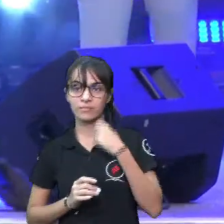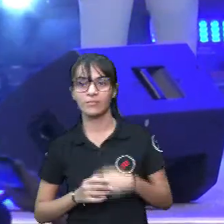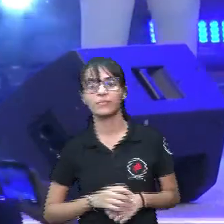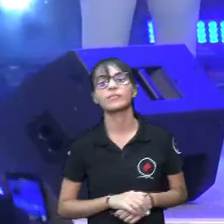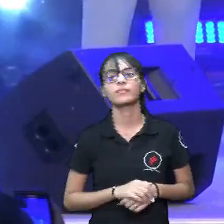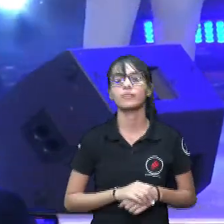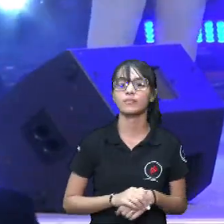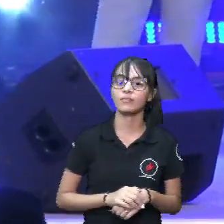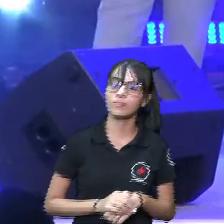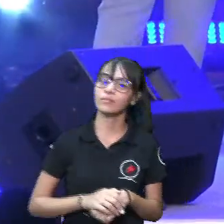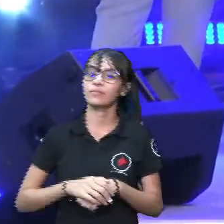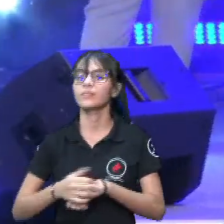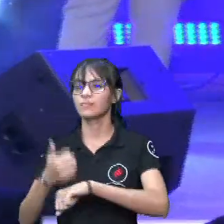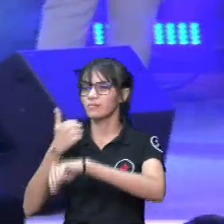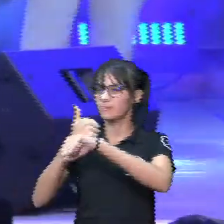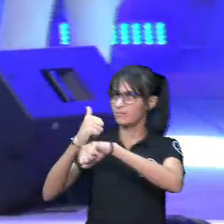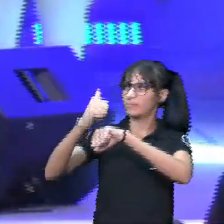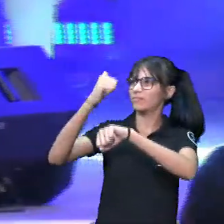comunhão.